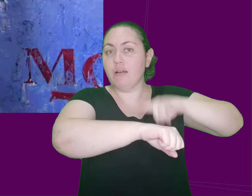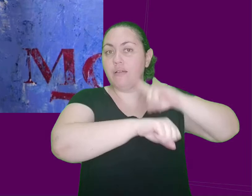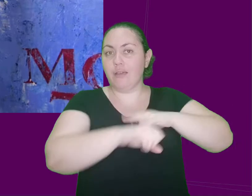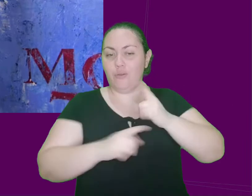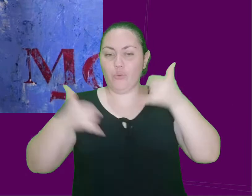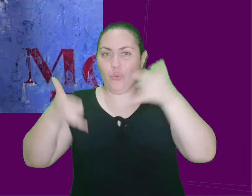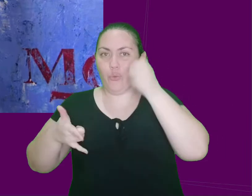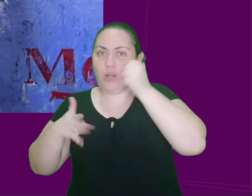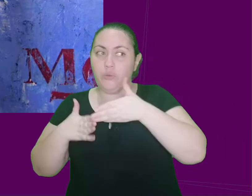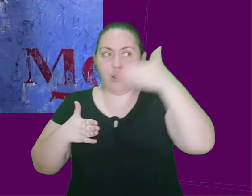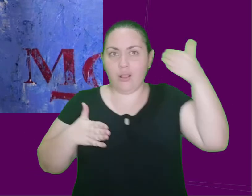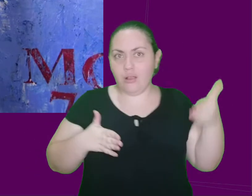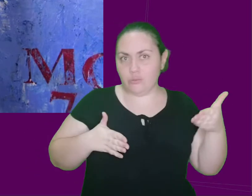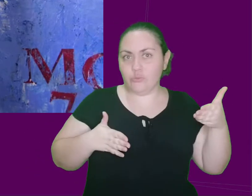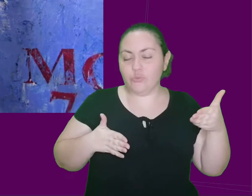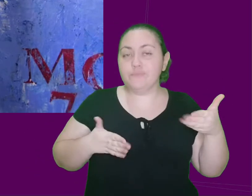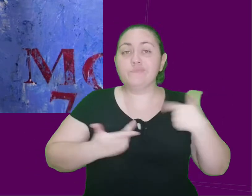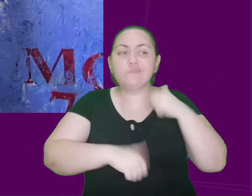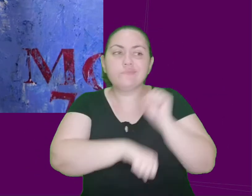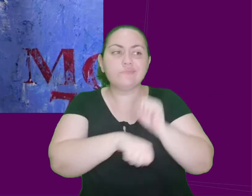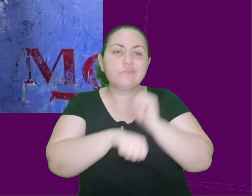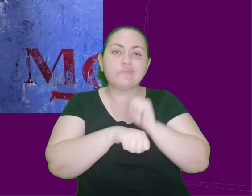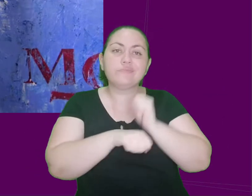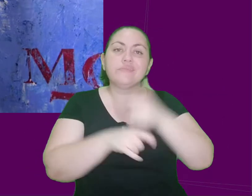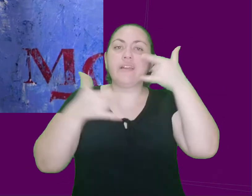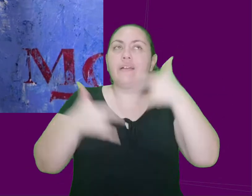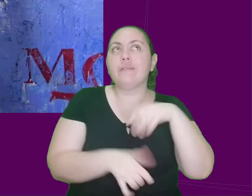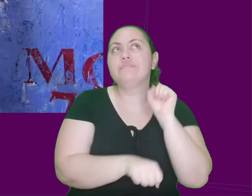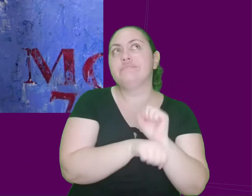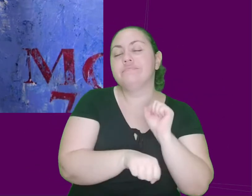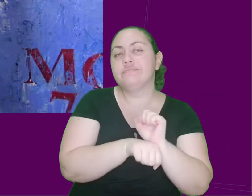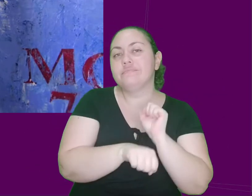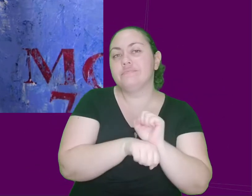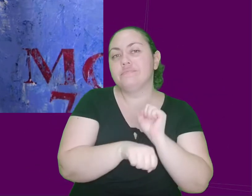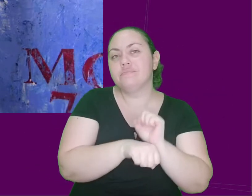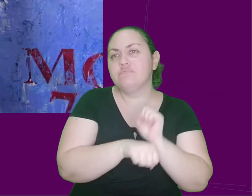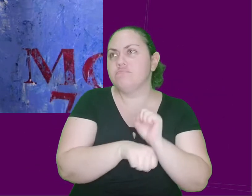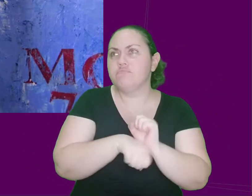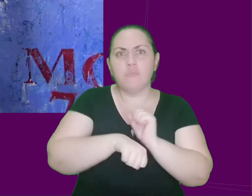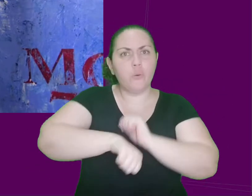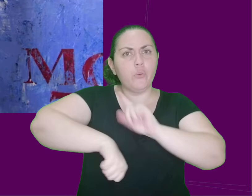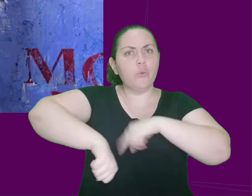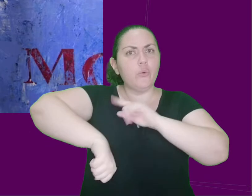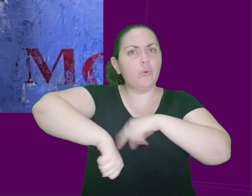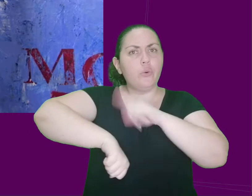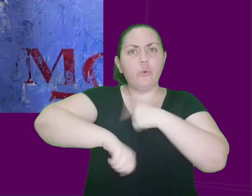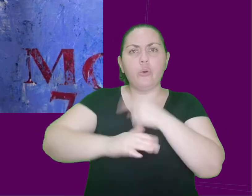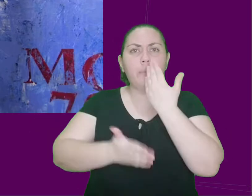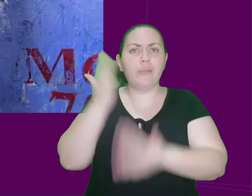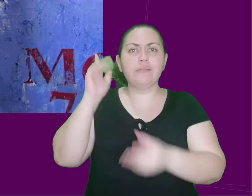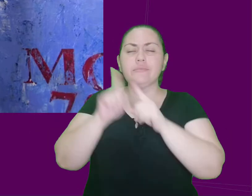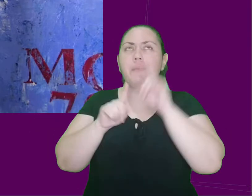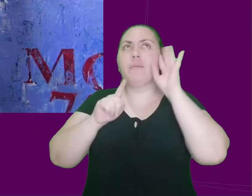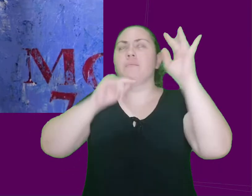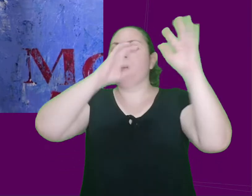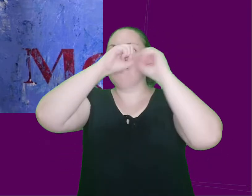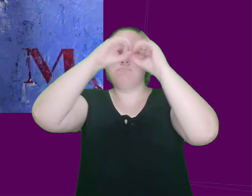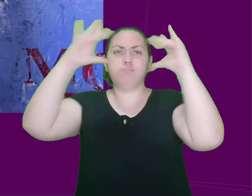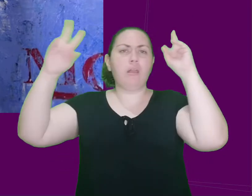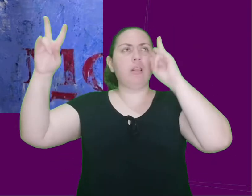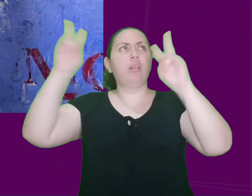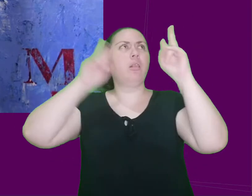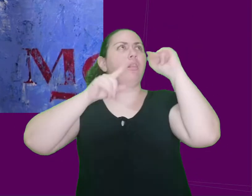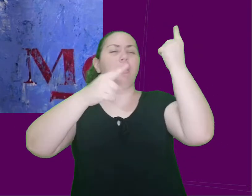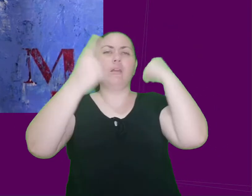banheiro ao lado do quarto, enquanto espera por ela na cama. Mas a espera se perde no tempo e nas confusões